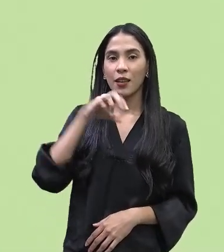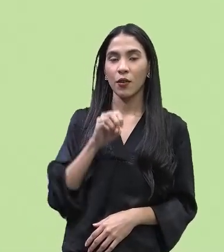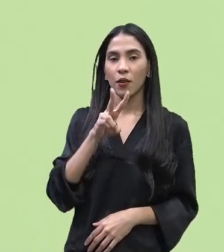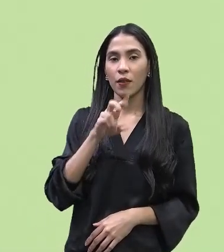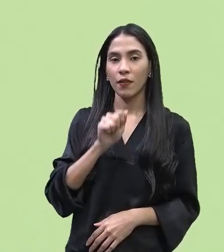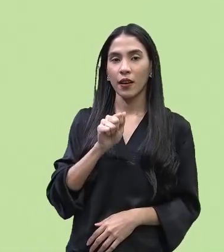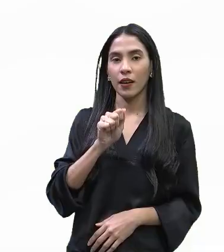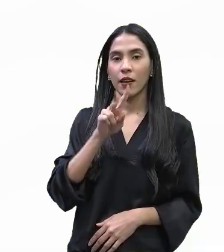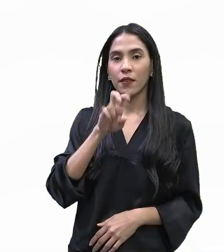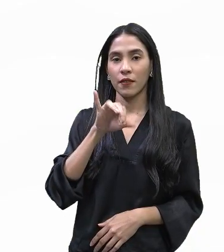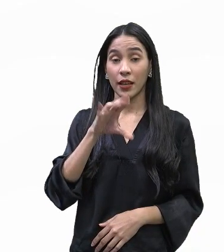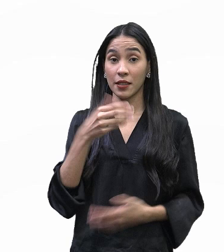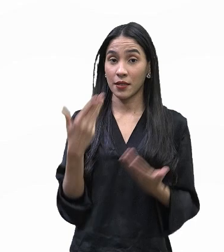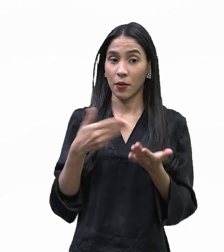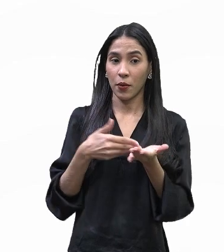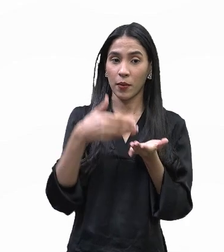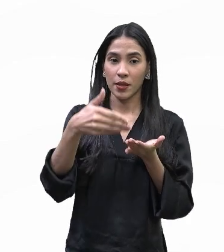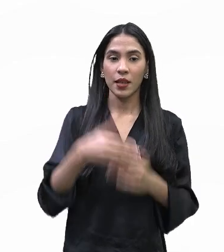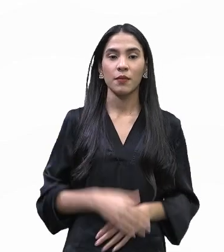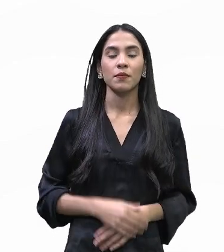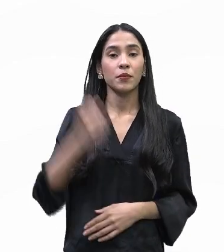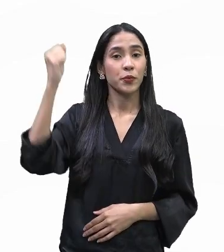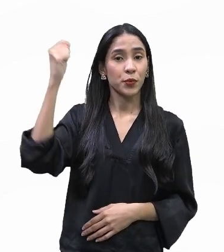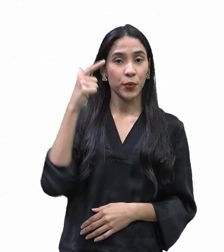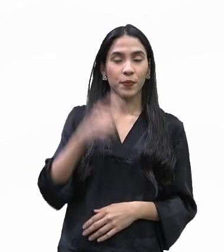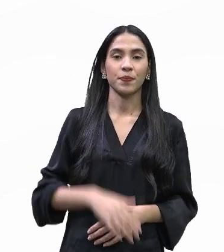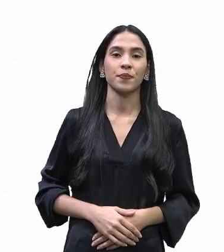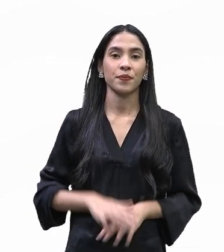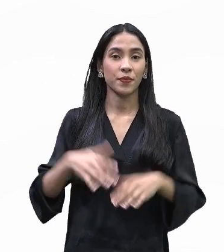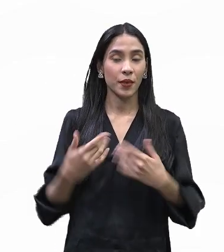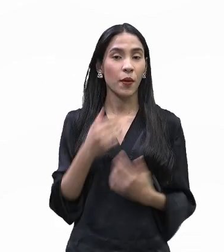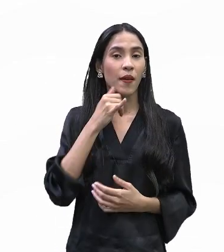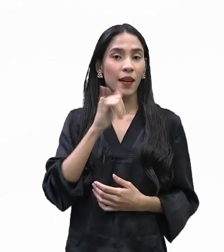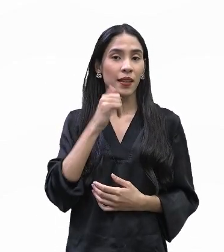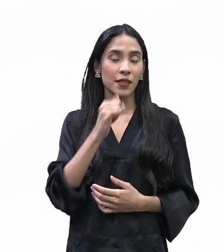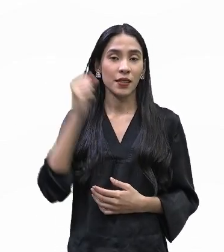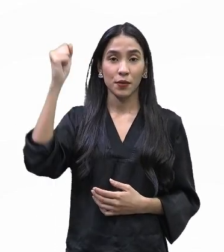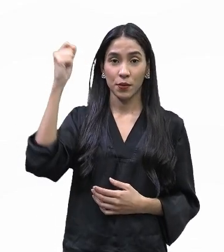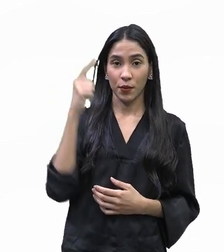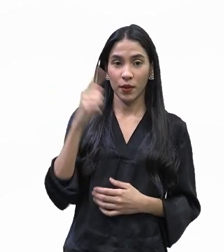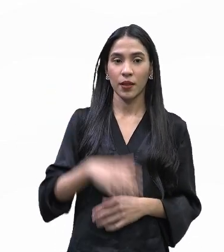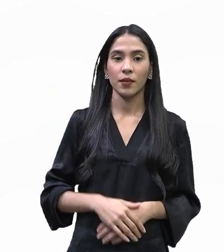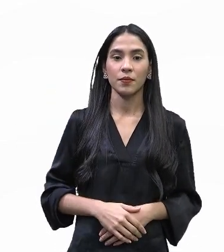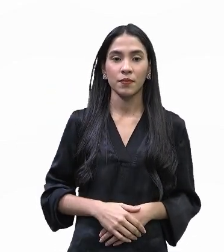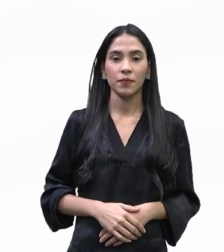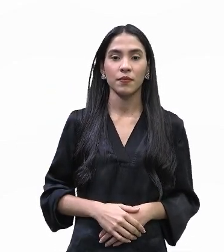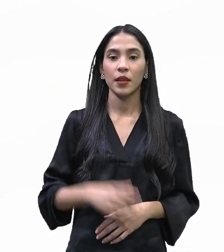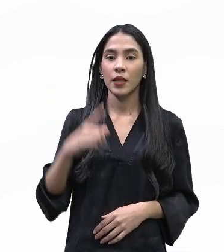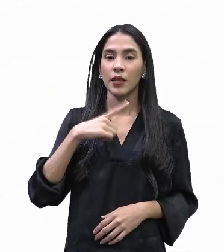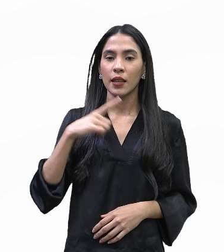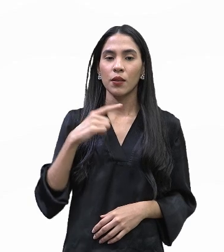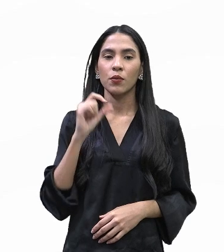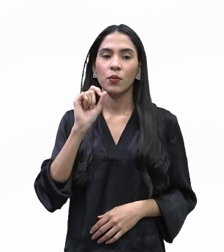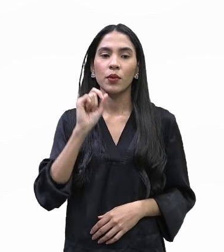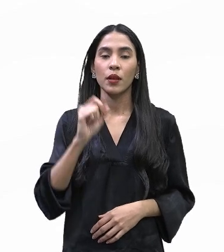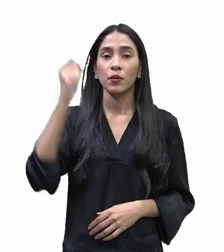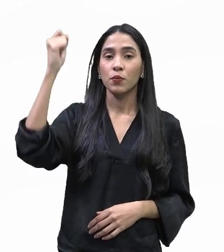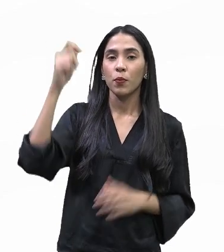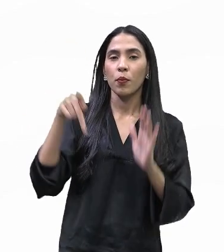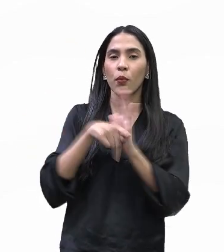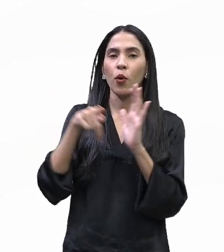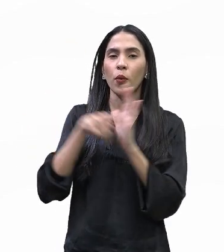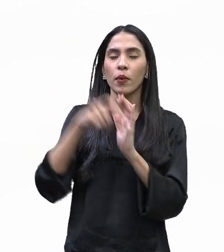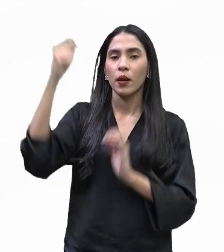bom? Bora começar com a solar. A solar, né, é aquela obtida a partir da luz do